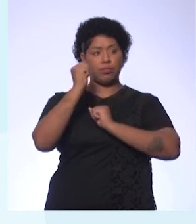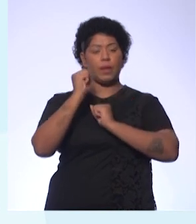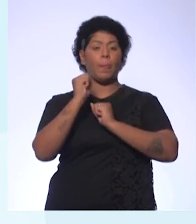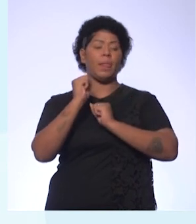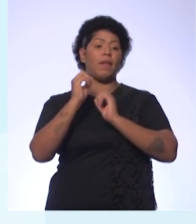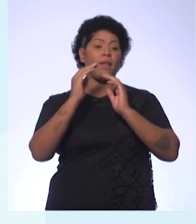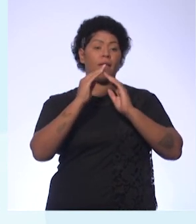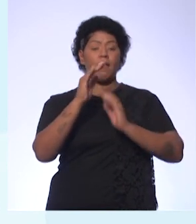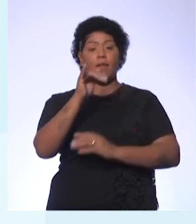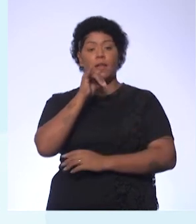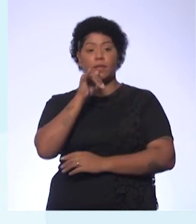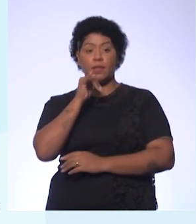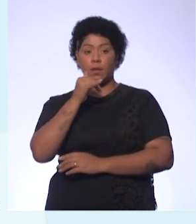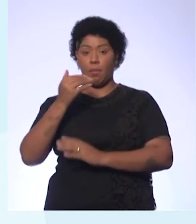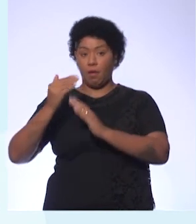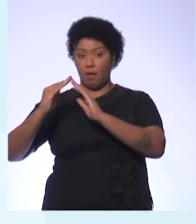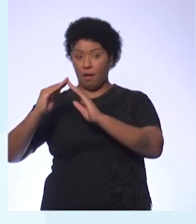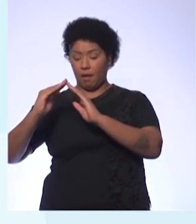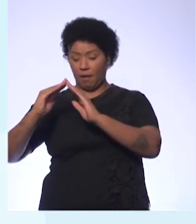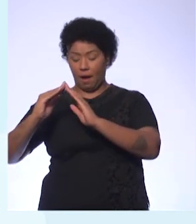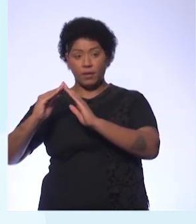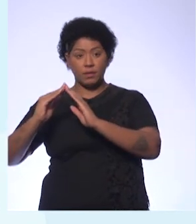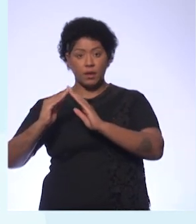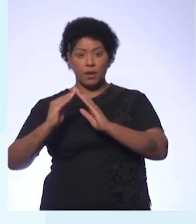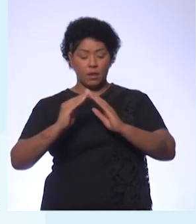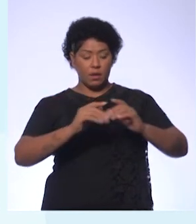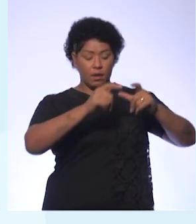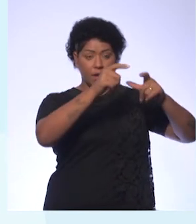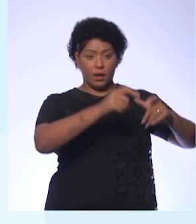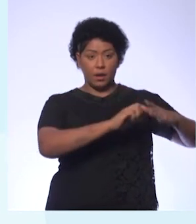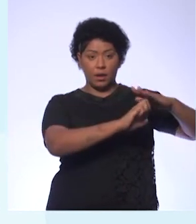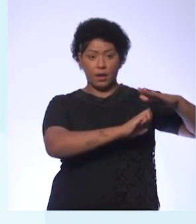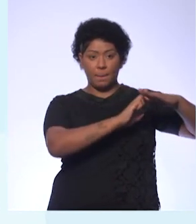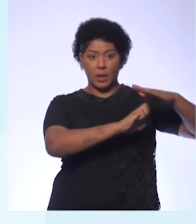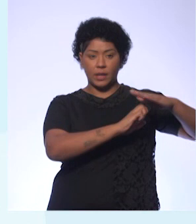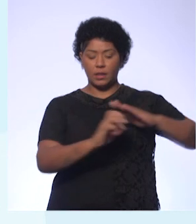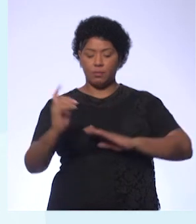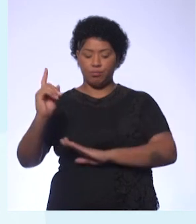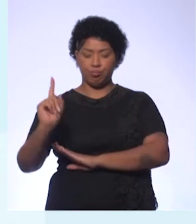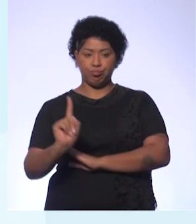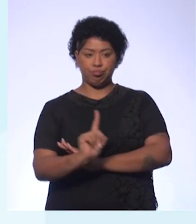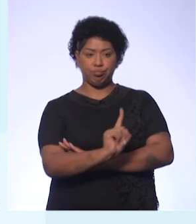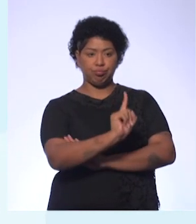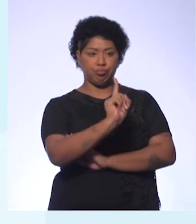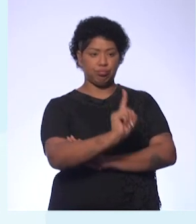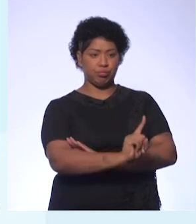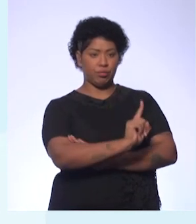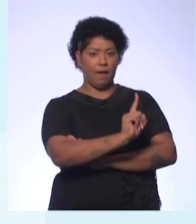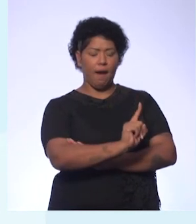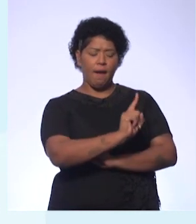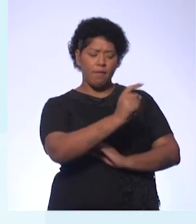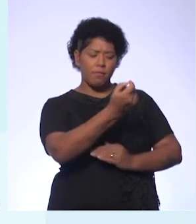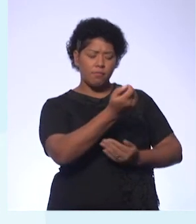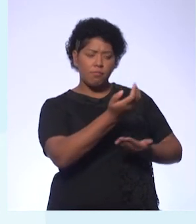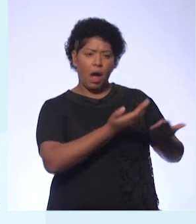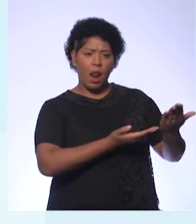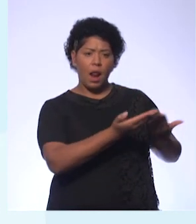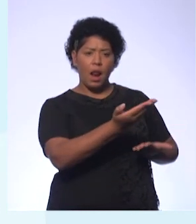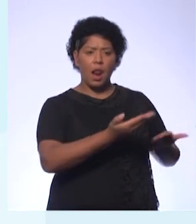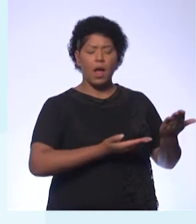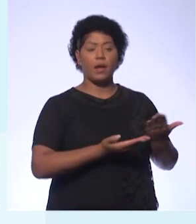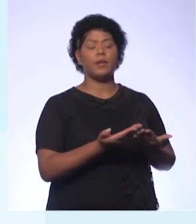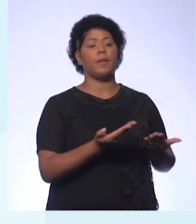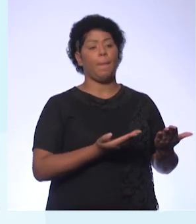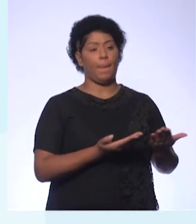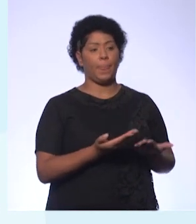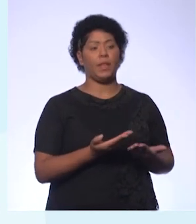dele, ele vai para um local onde tem lá o dono dos meios de produção, que é o dono daquela máquina, e aí já é uma outra